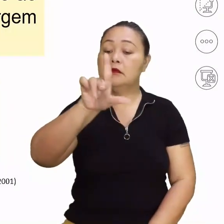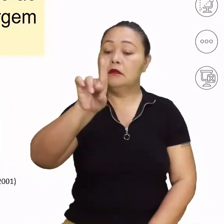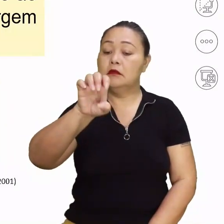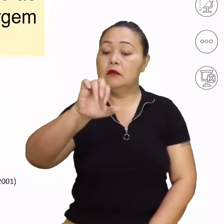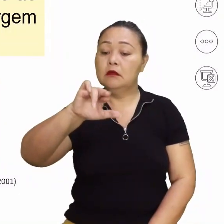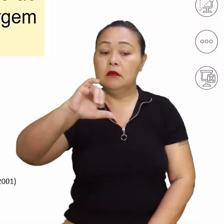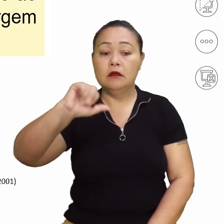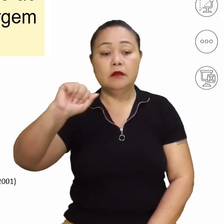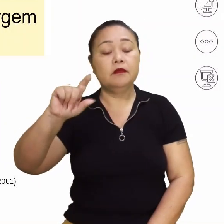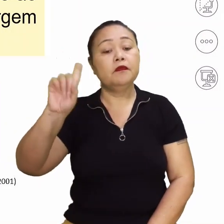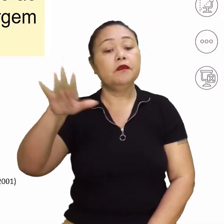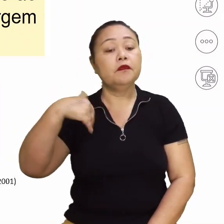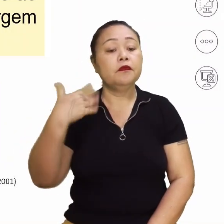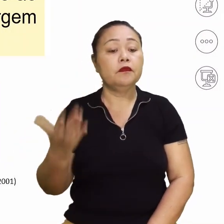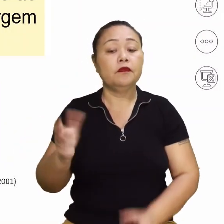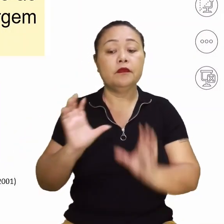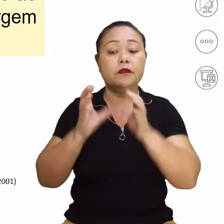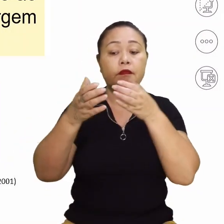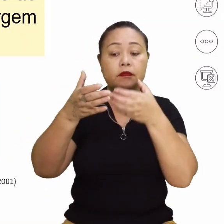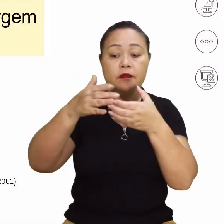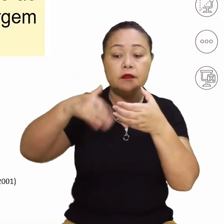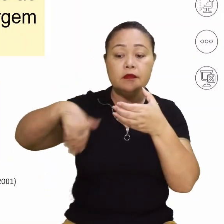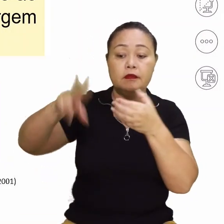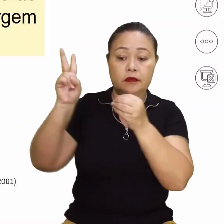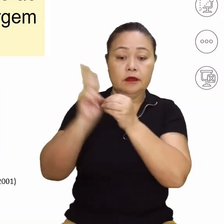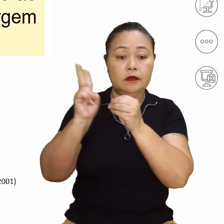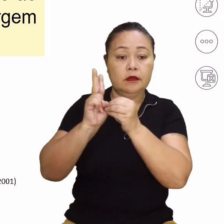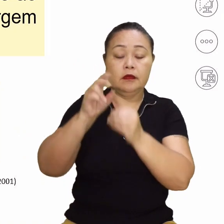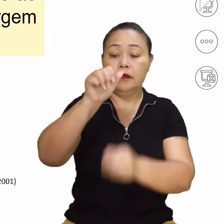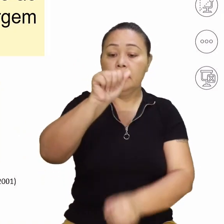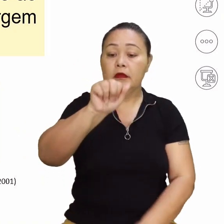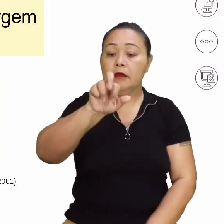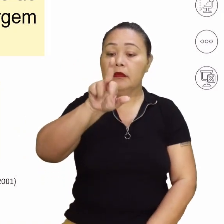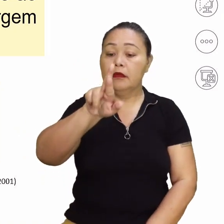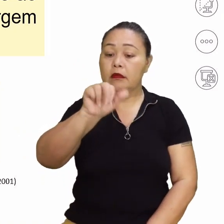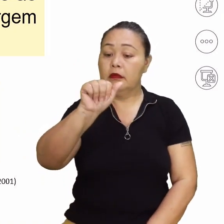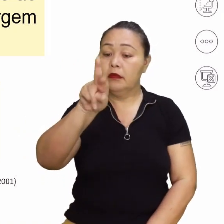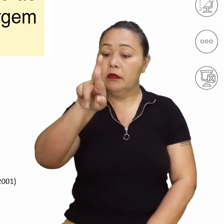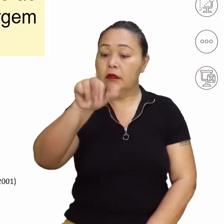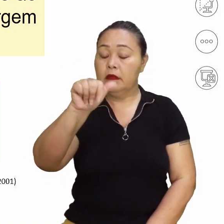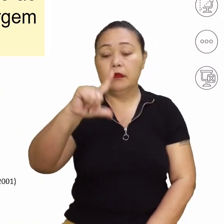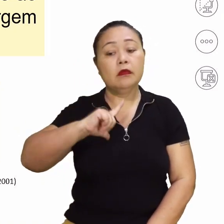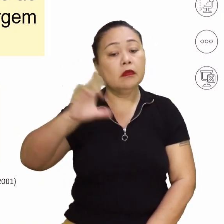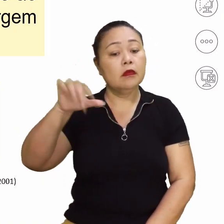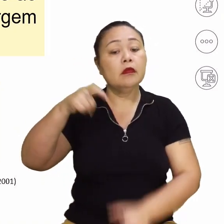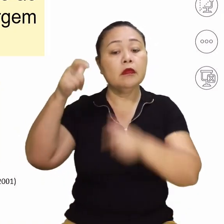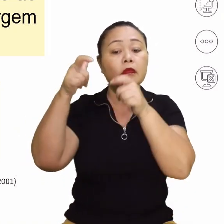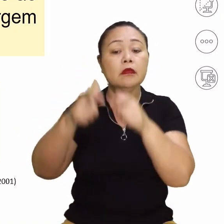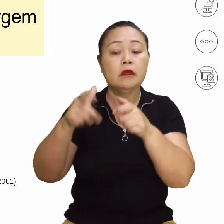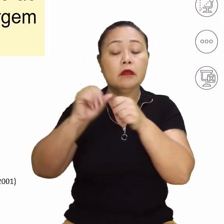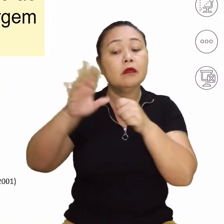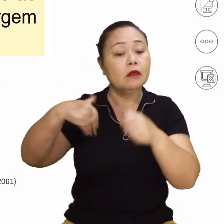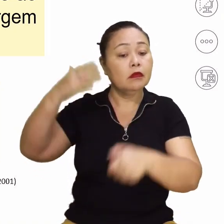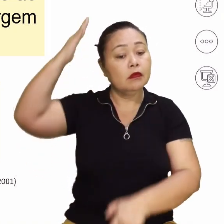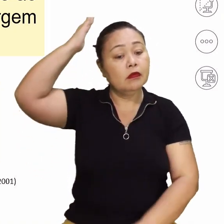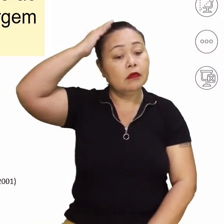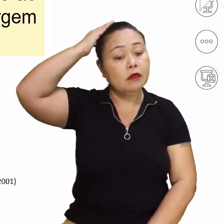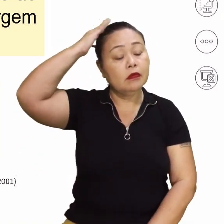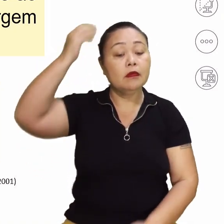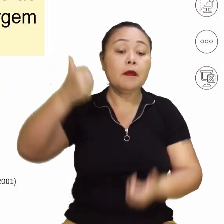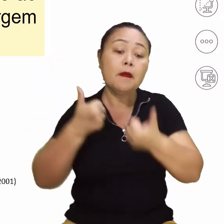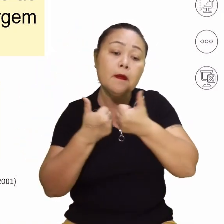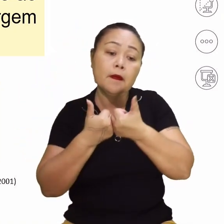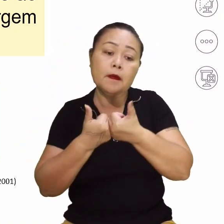beleza vamos lá grupo dos Araras é um grupo que está localizado no município de ji-paraná